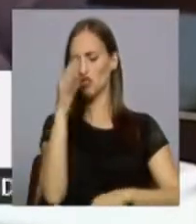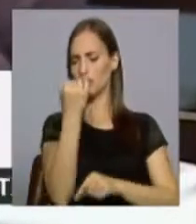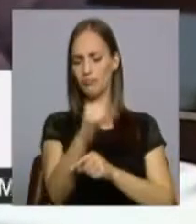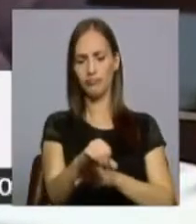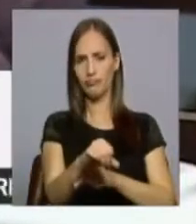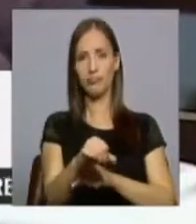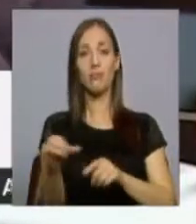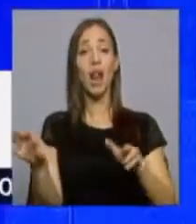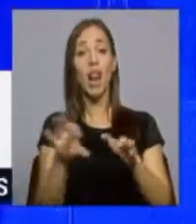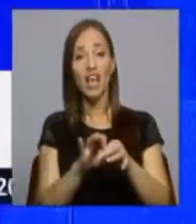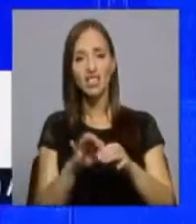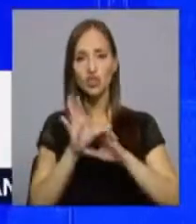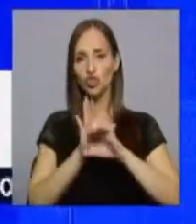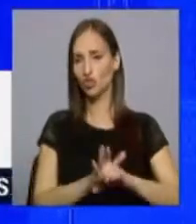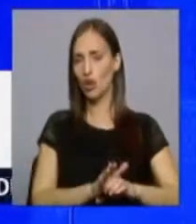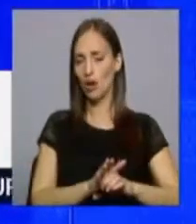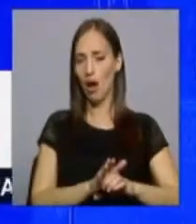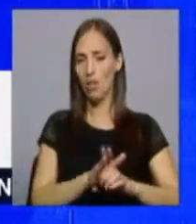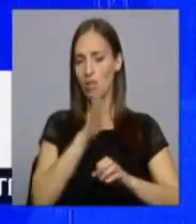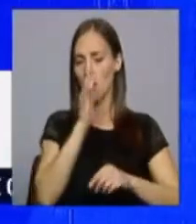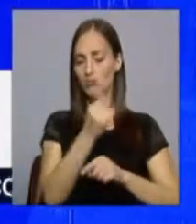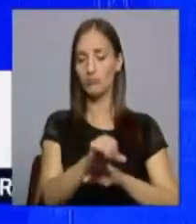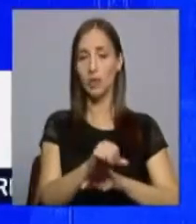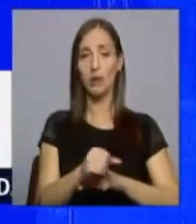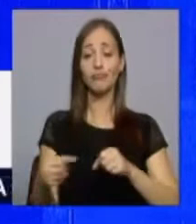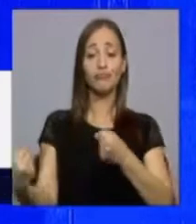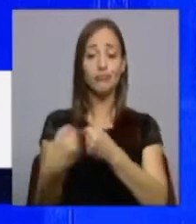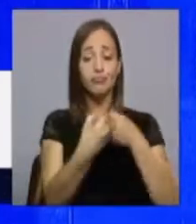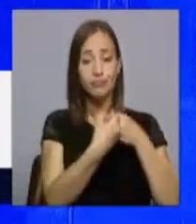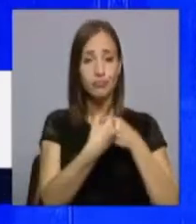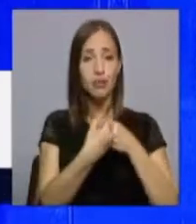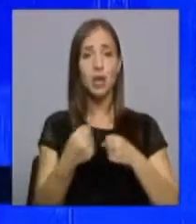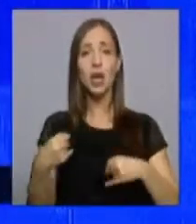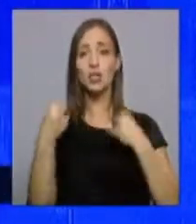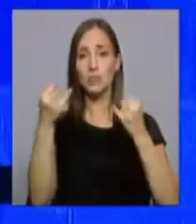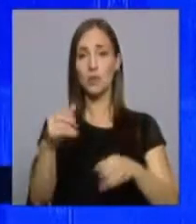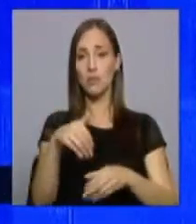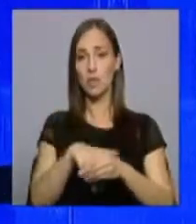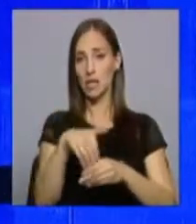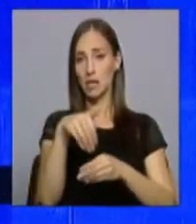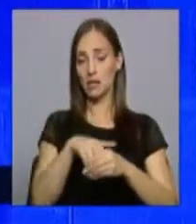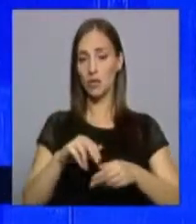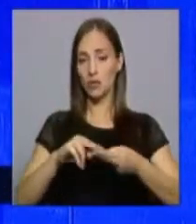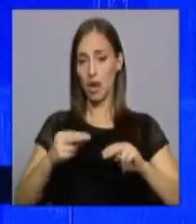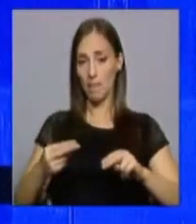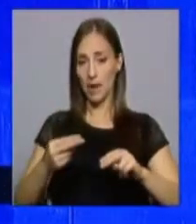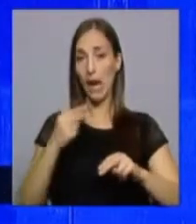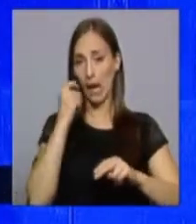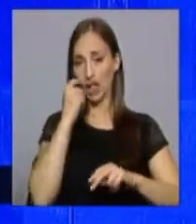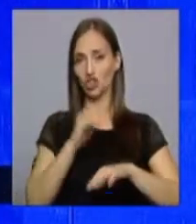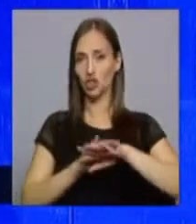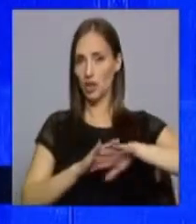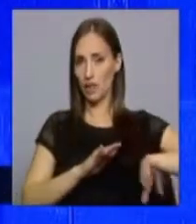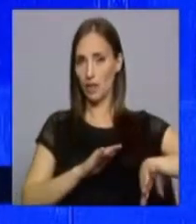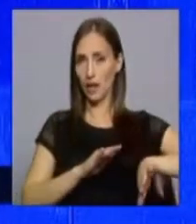coligações com o Chega. Os nossos adversários, já nas próximas eleições autárquicas, serão a esquerda. Mas não será